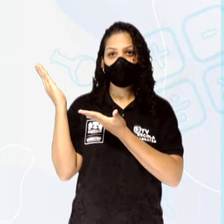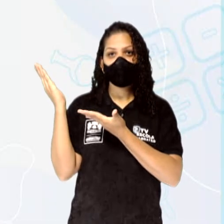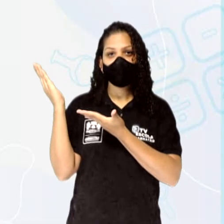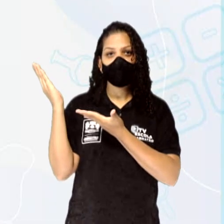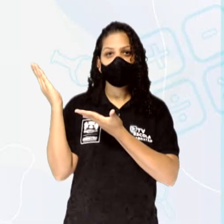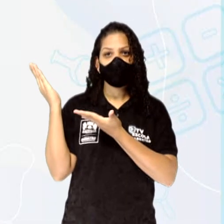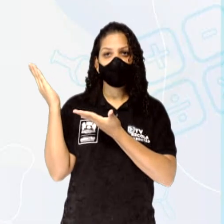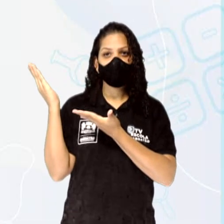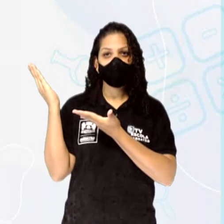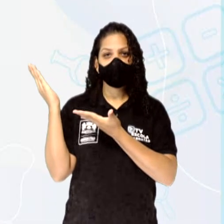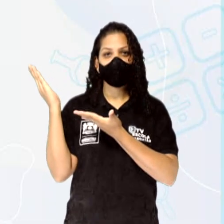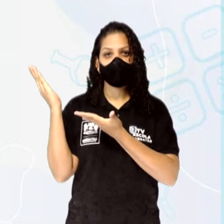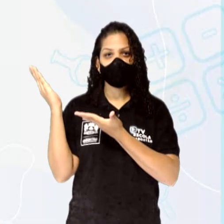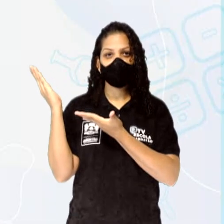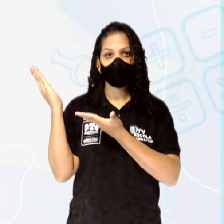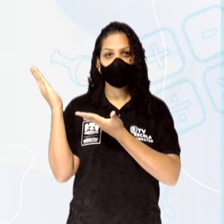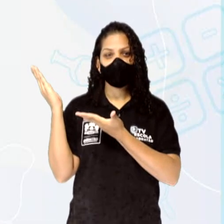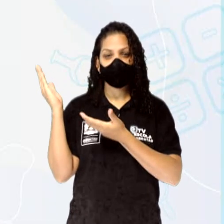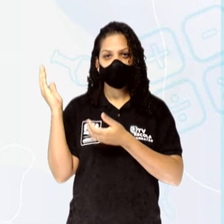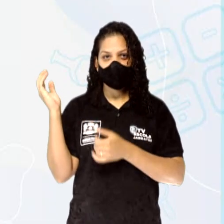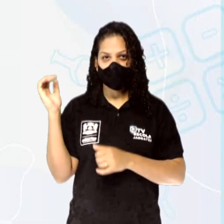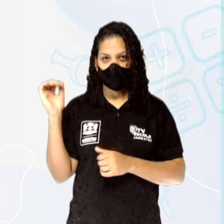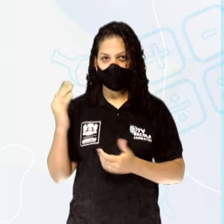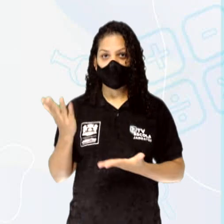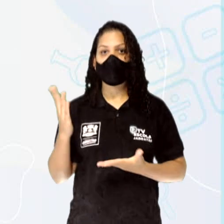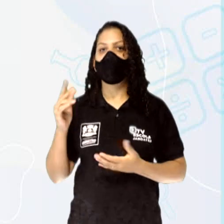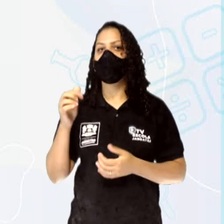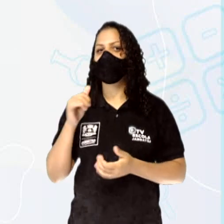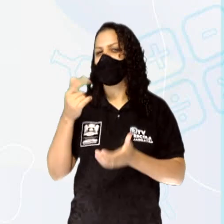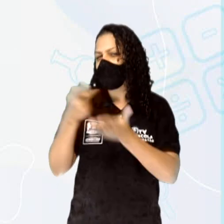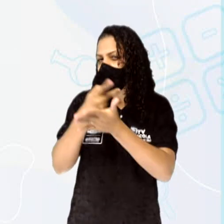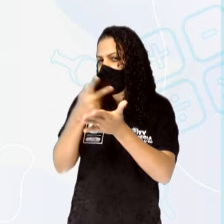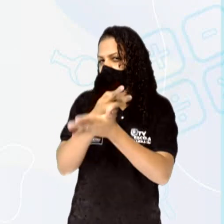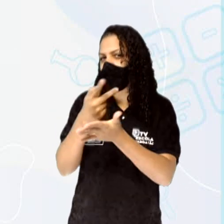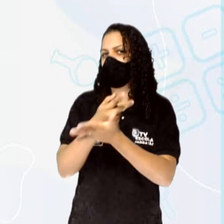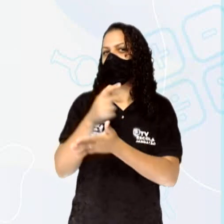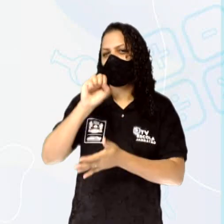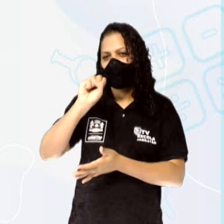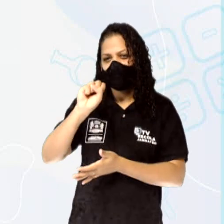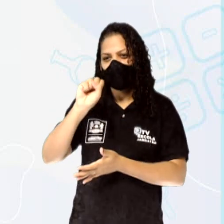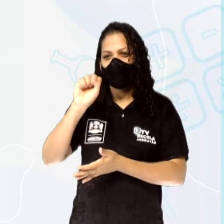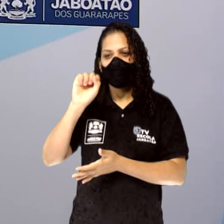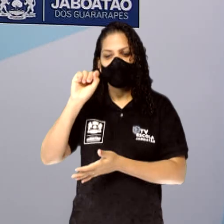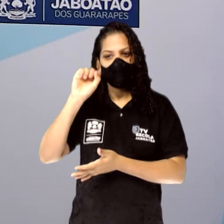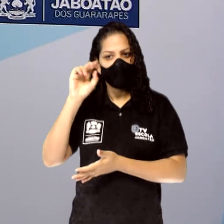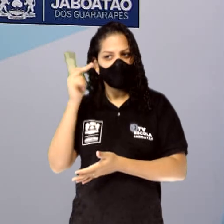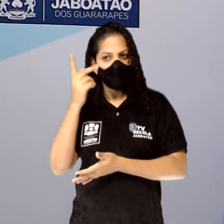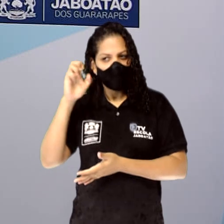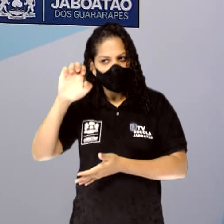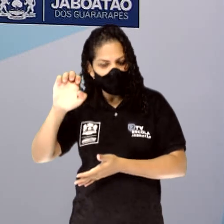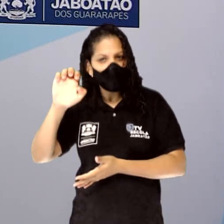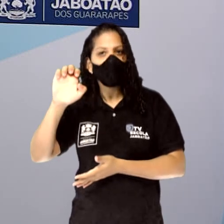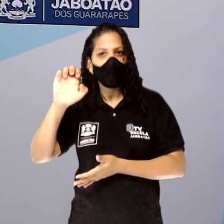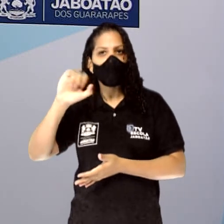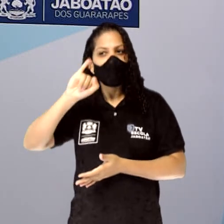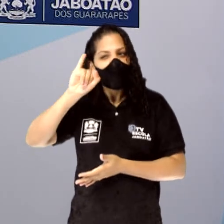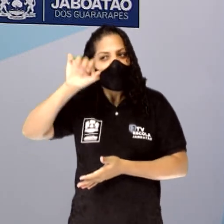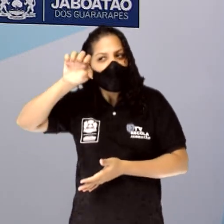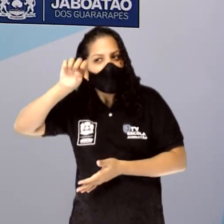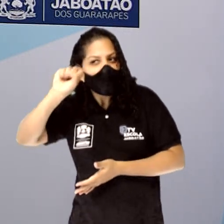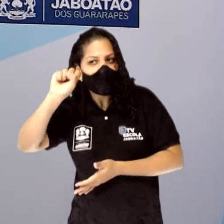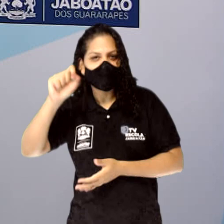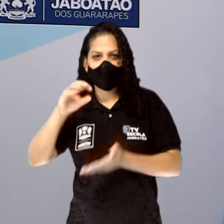Brazilian, she is 25. Desculpa aí o erro. Aí deveria ter she is 25.